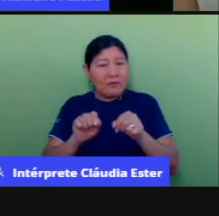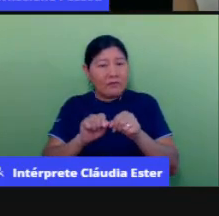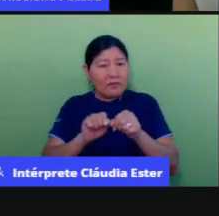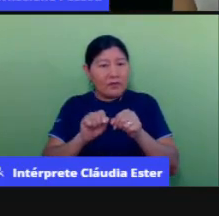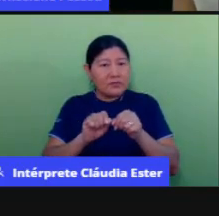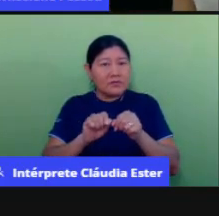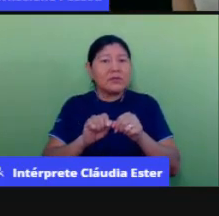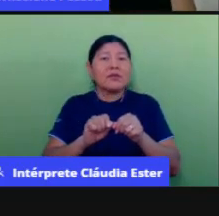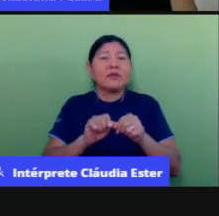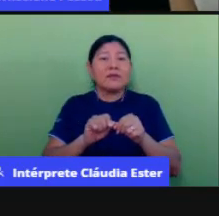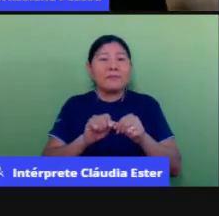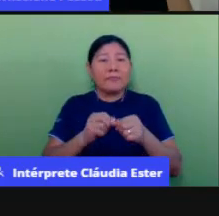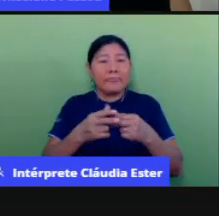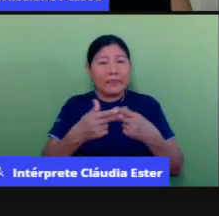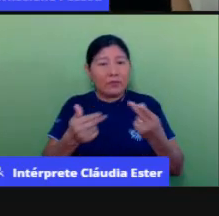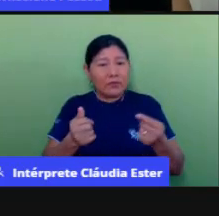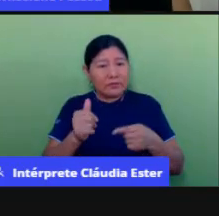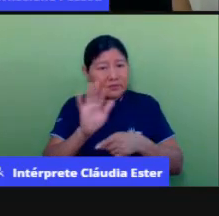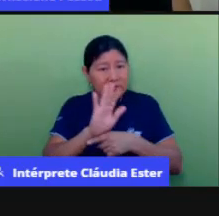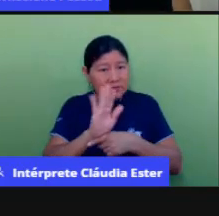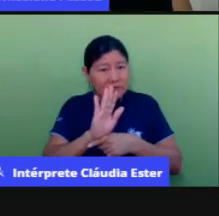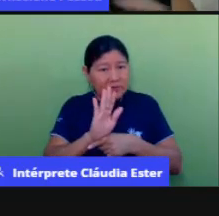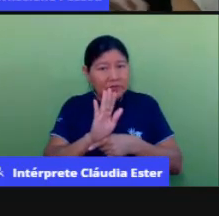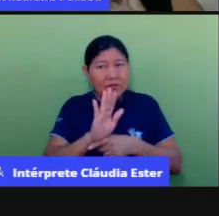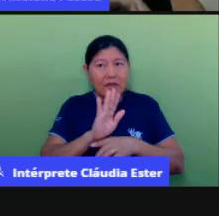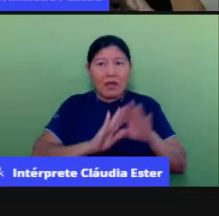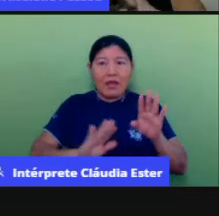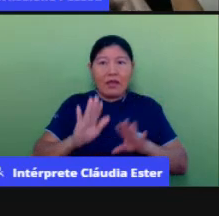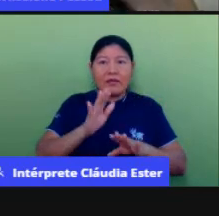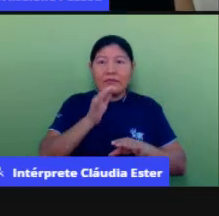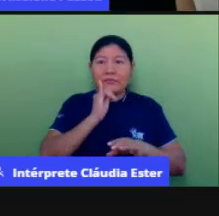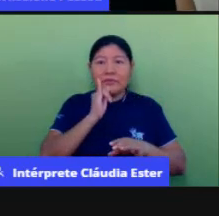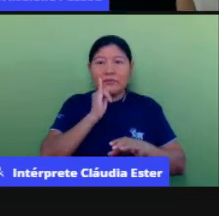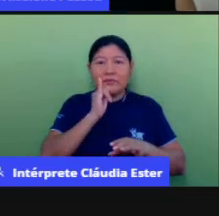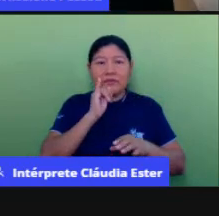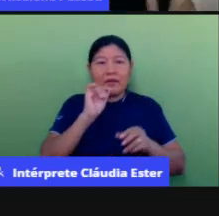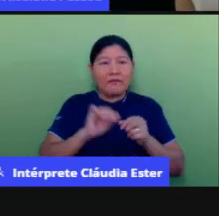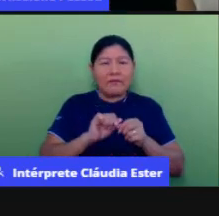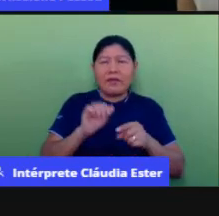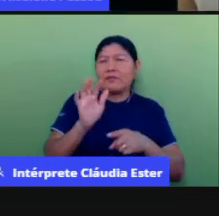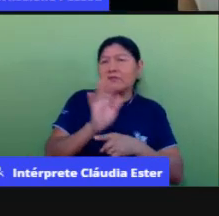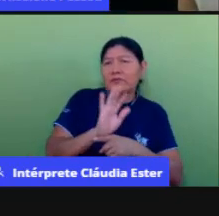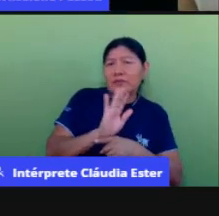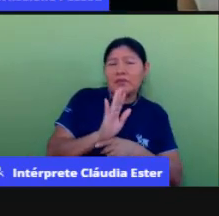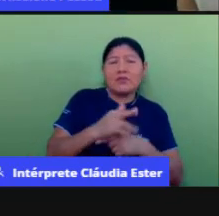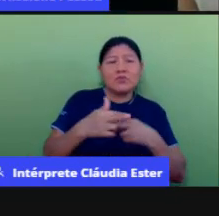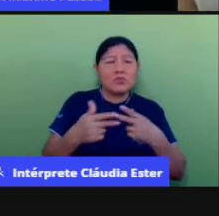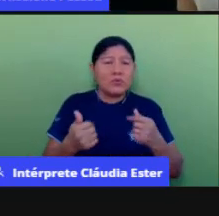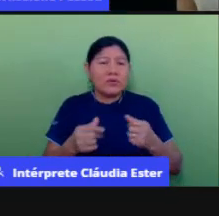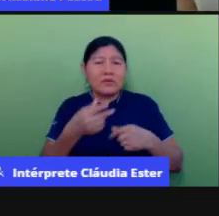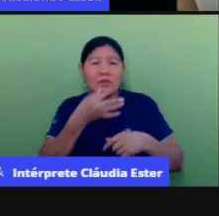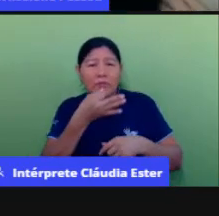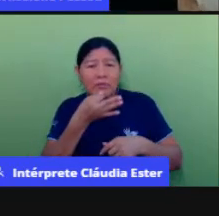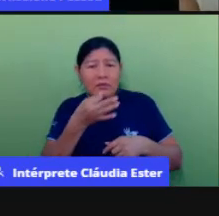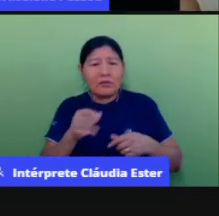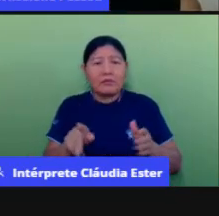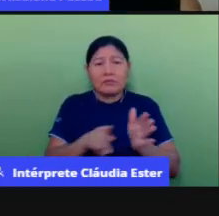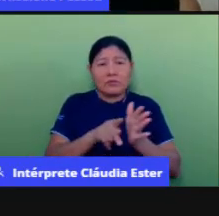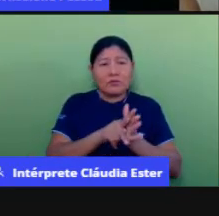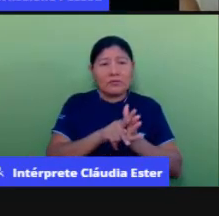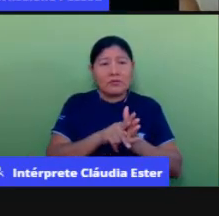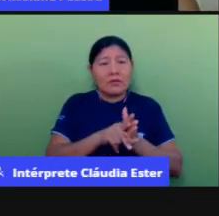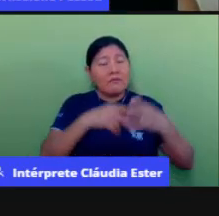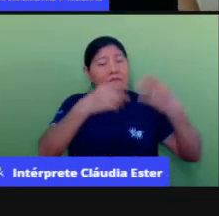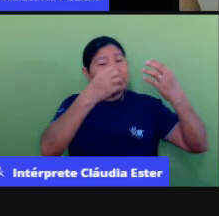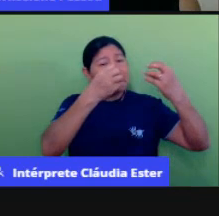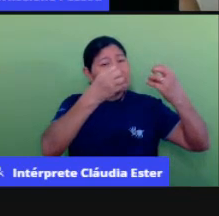Eu nem vou entrar na questão dos vídeos, porque isso aí fica para a live das meninas, que elas têm várias dicas, várias opções. E vou explicar